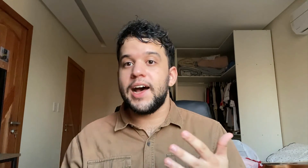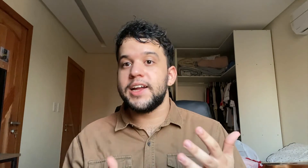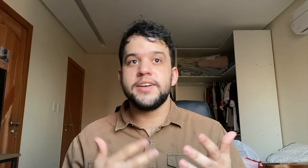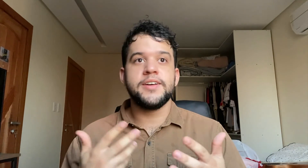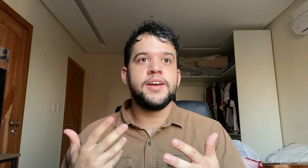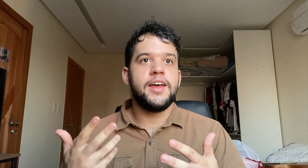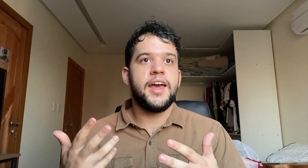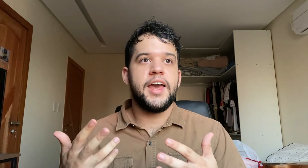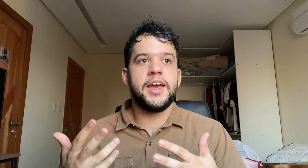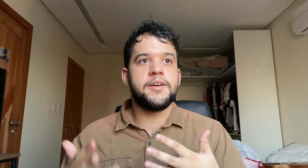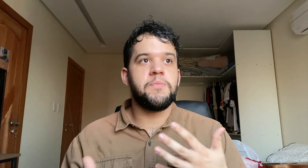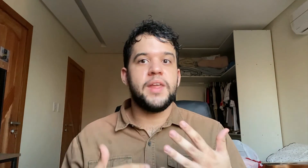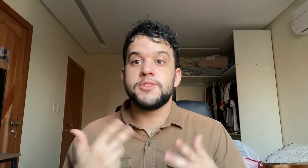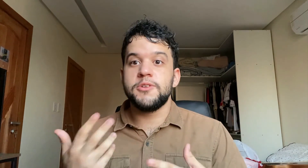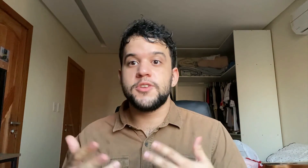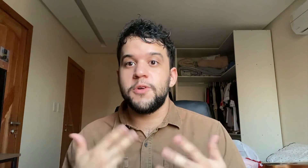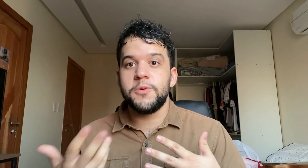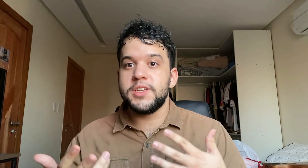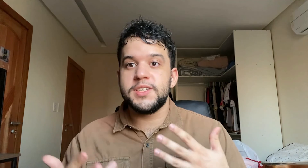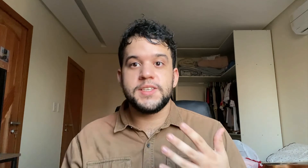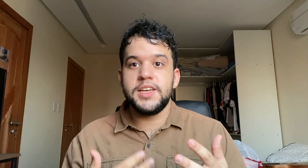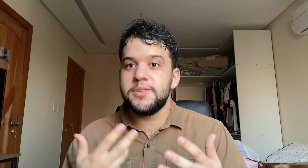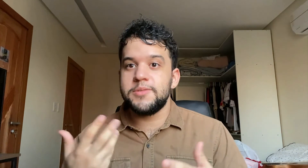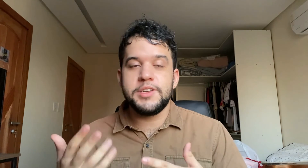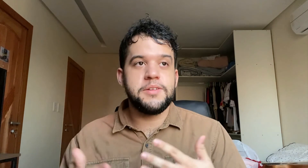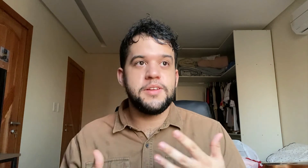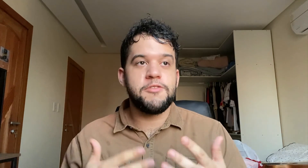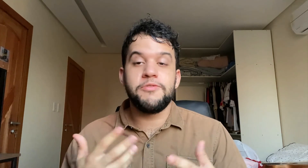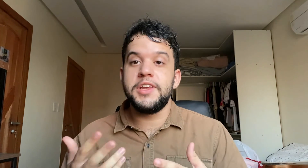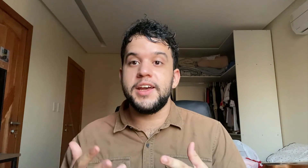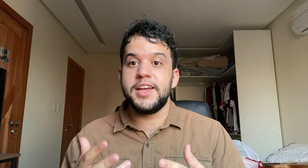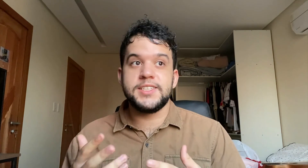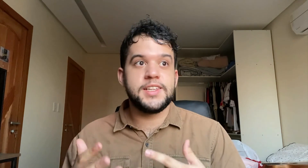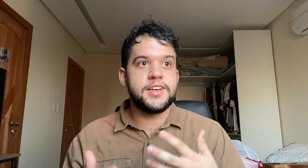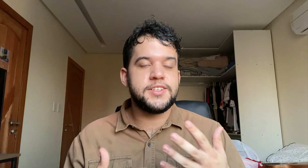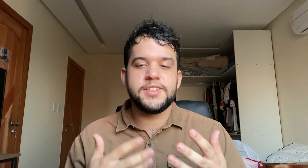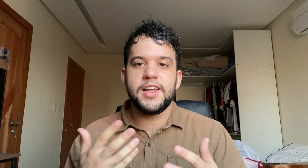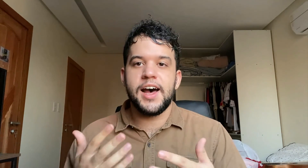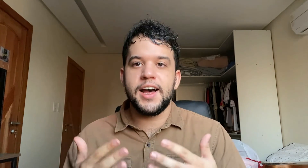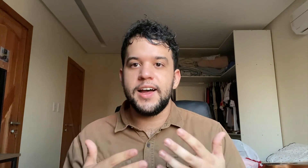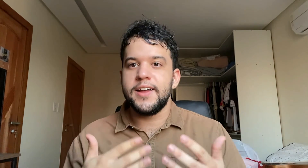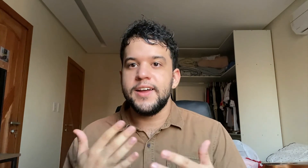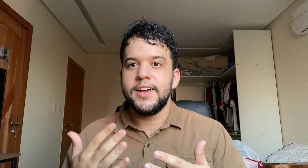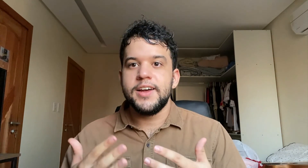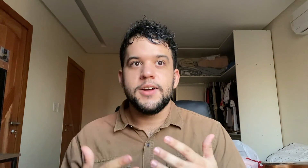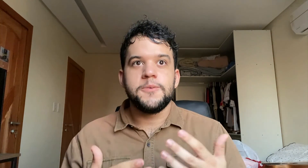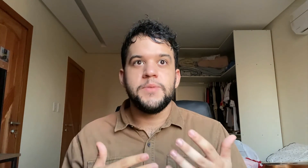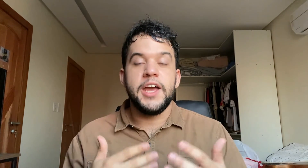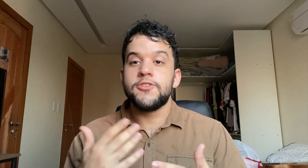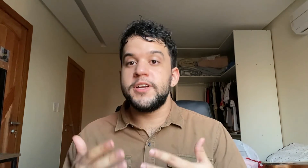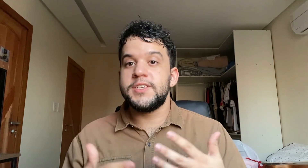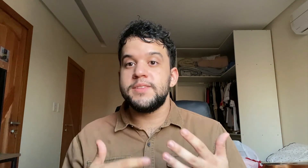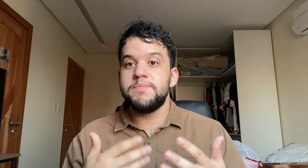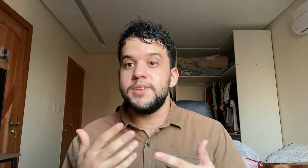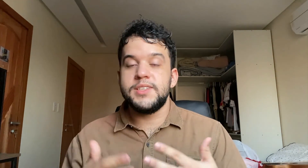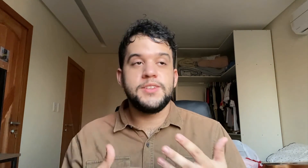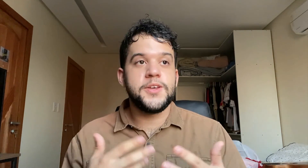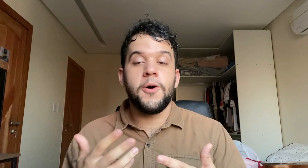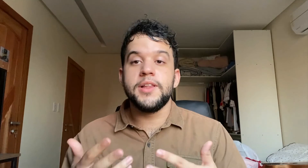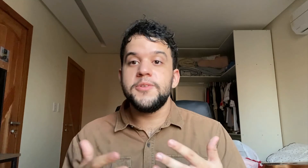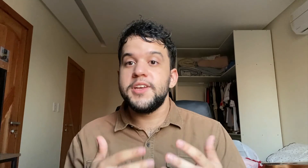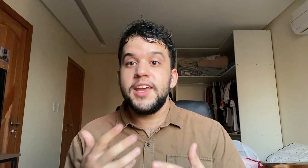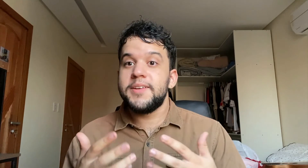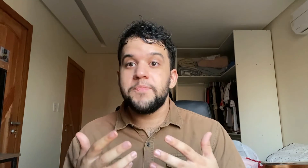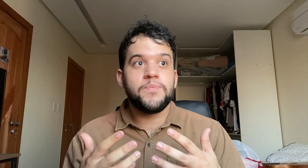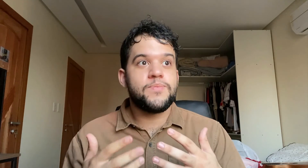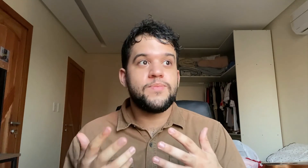o cara, as coisas só vão acontecendo e, enfim, esse lance da história se